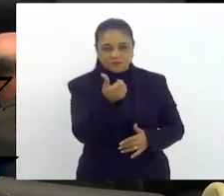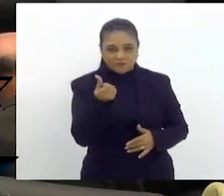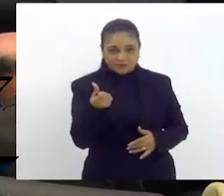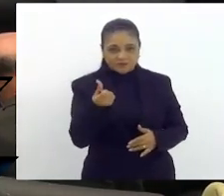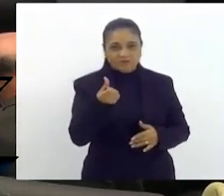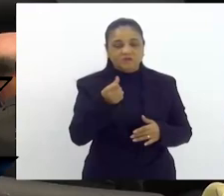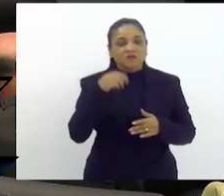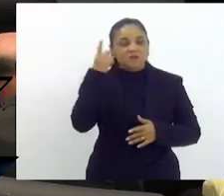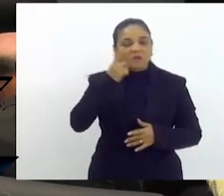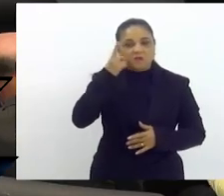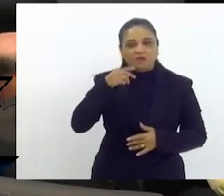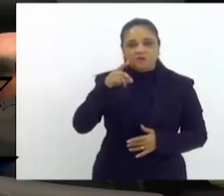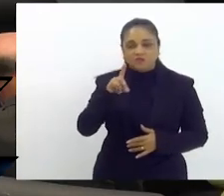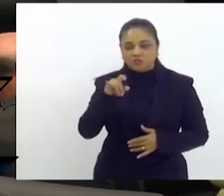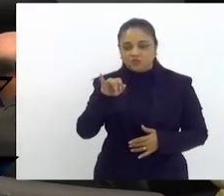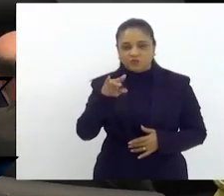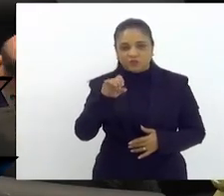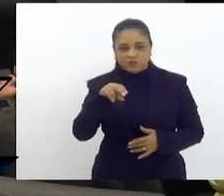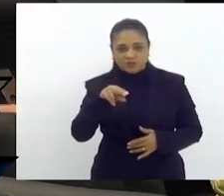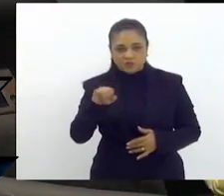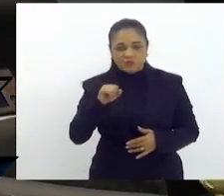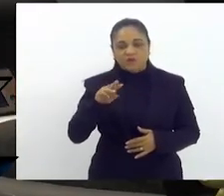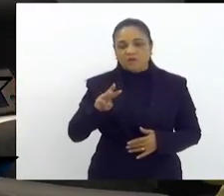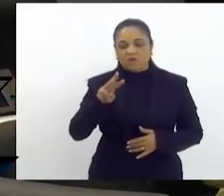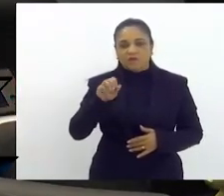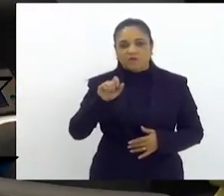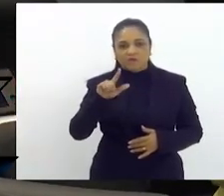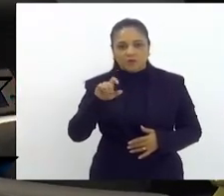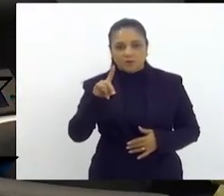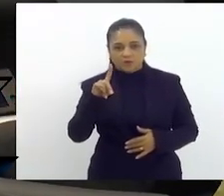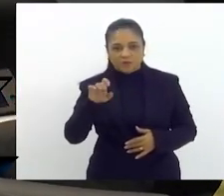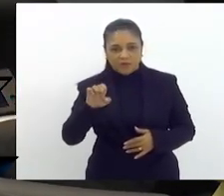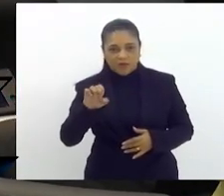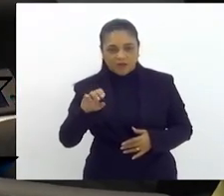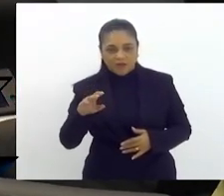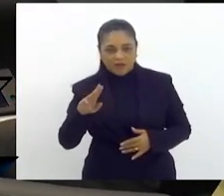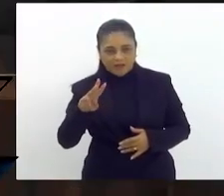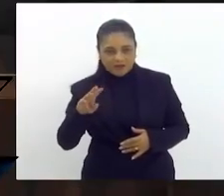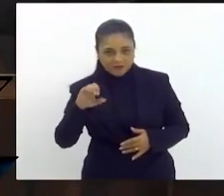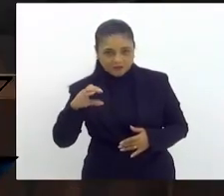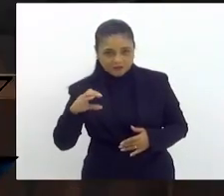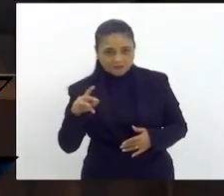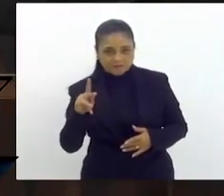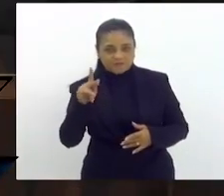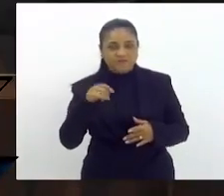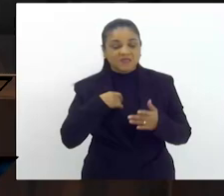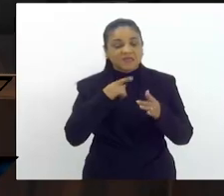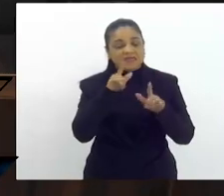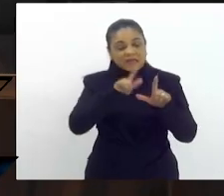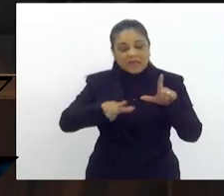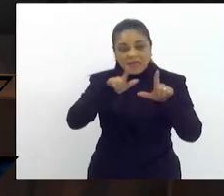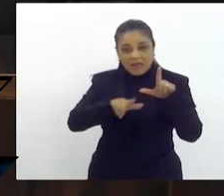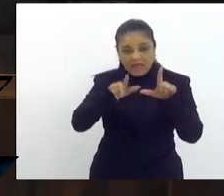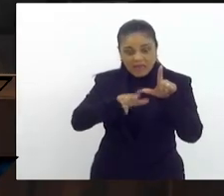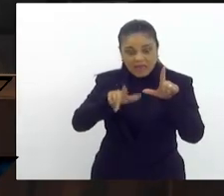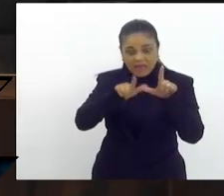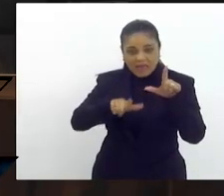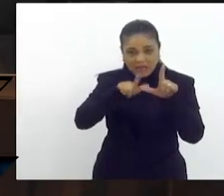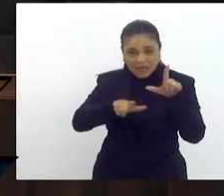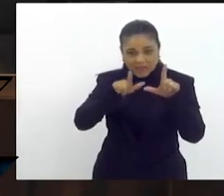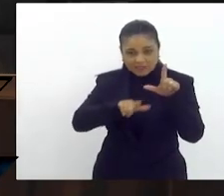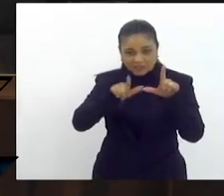Dionísio Lins waldeck Carneiro que dispõe sobre a utilização de legendas em todos os filmes e desenhos veiculados